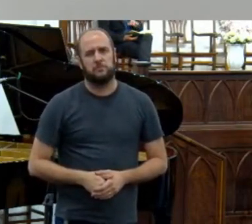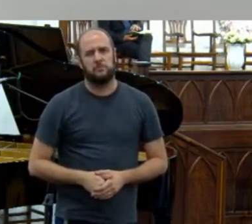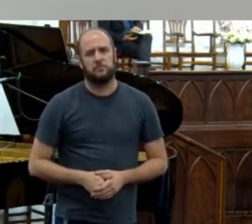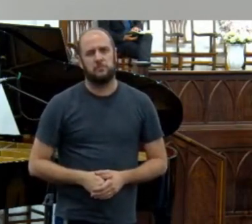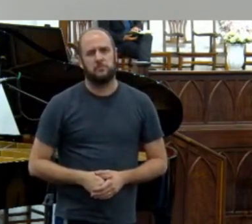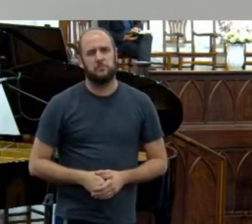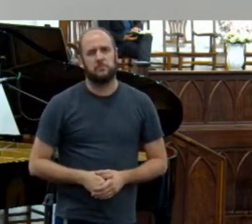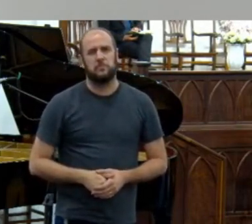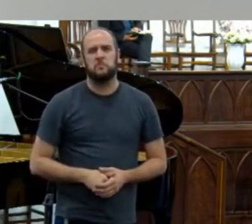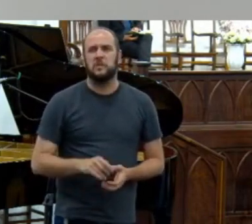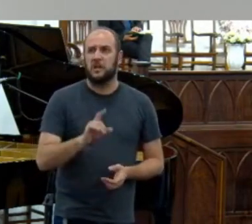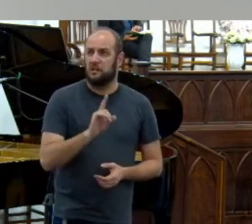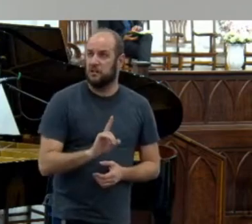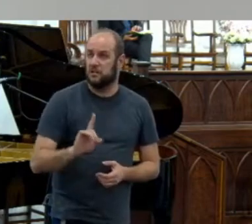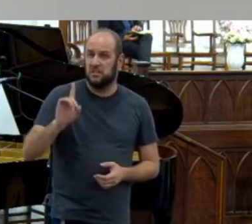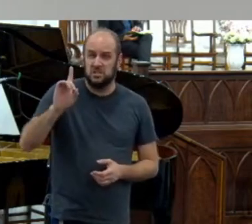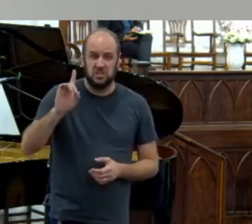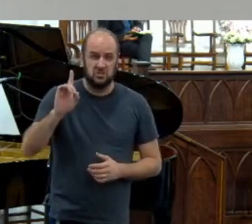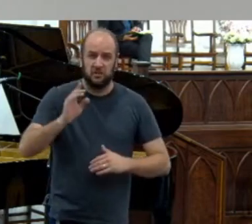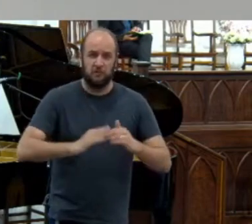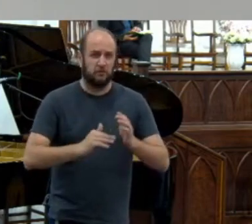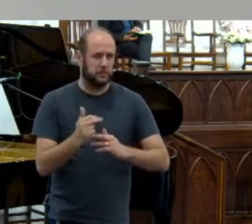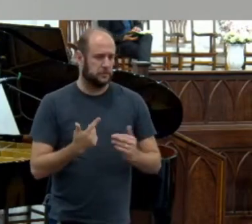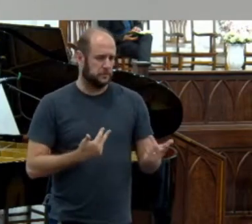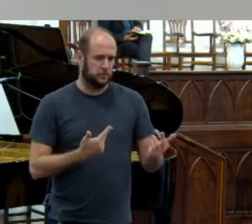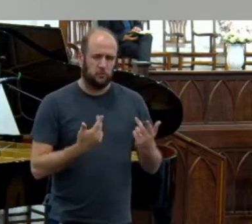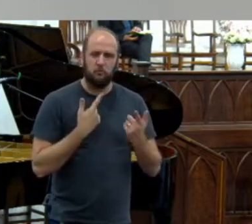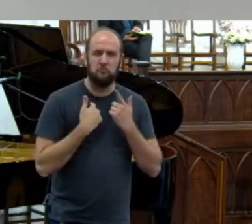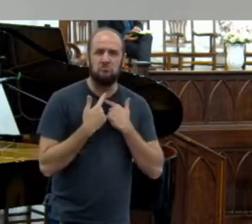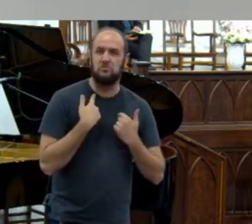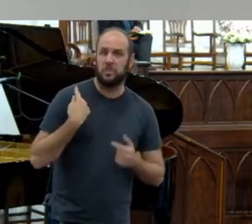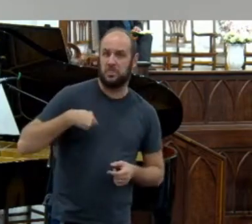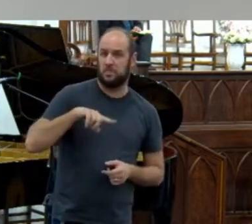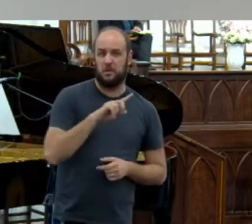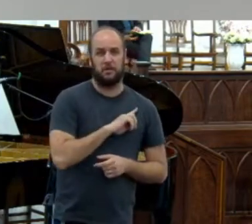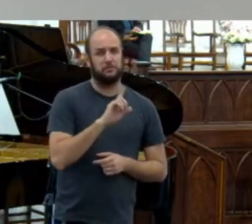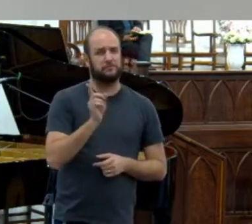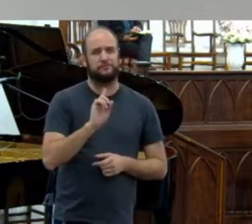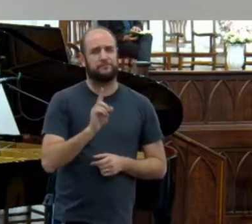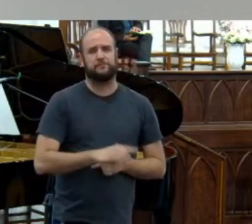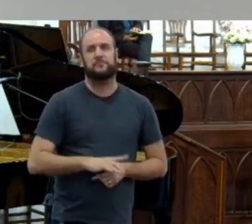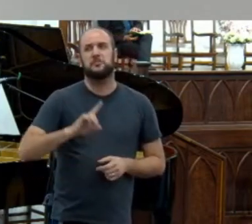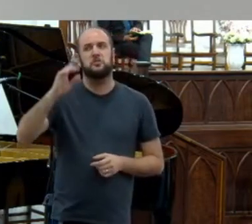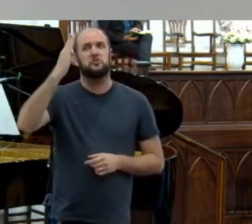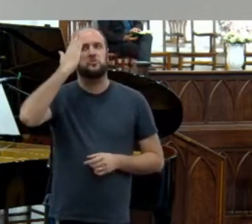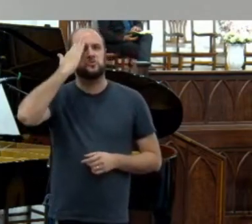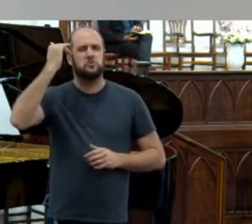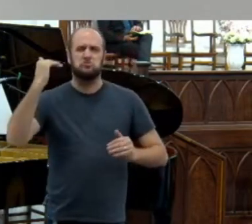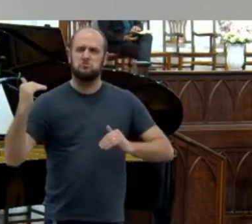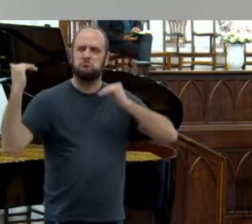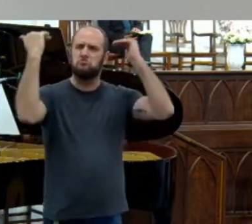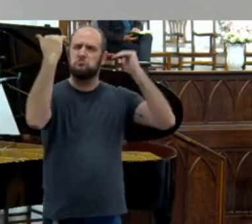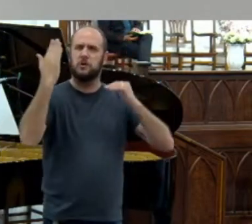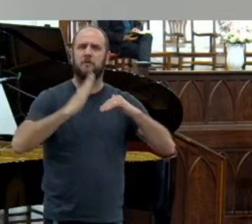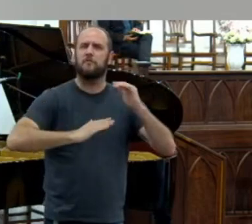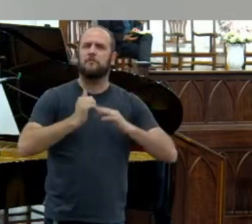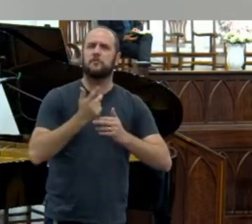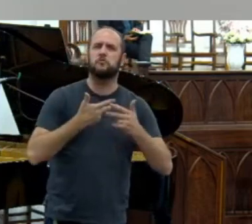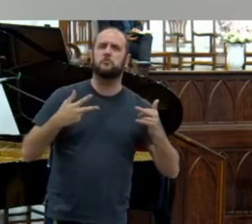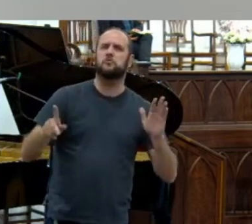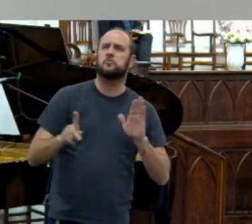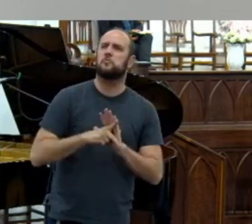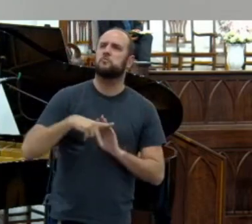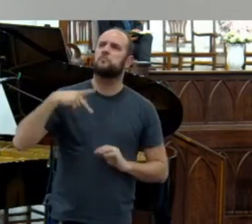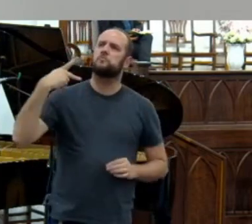Deus não faz as coisas como nós desejamos. Ele é soberano o suficiente para fazer as coisas do